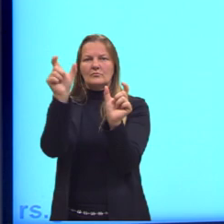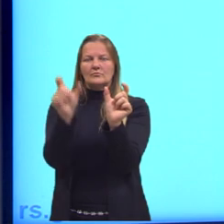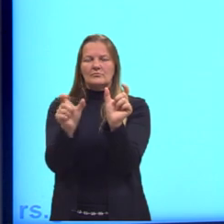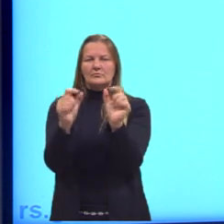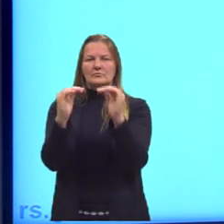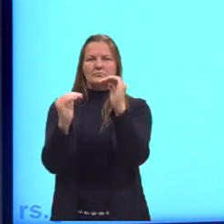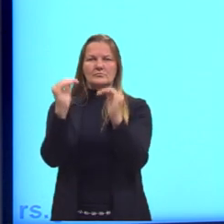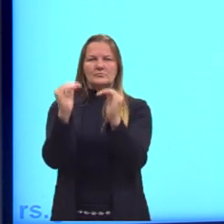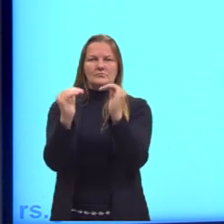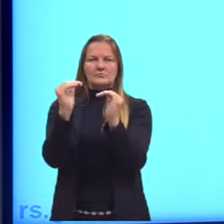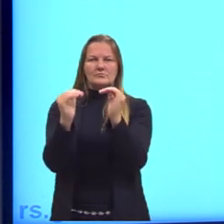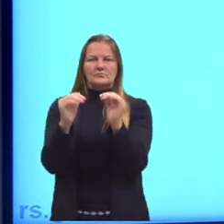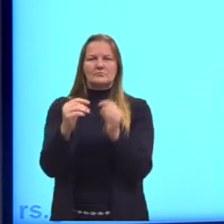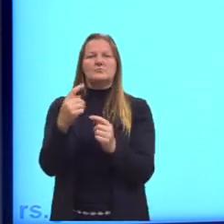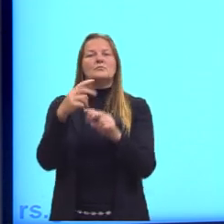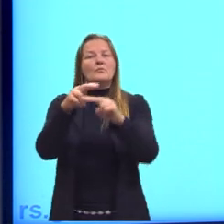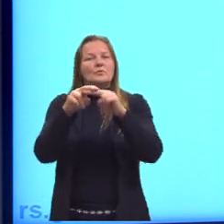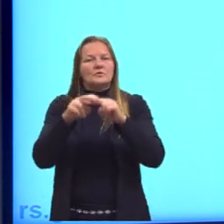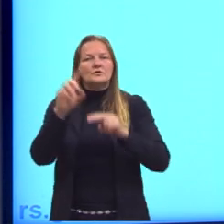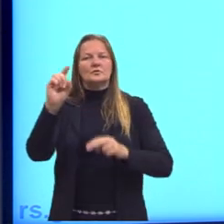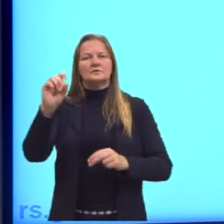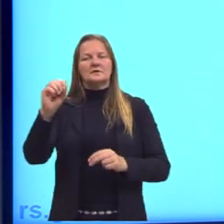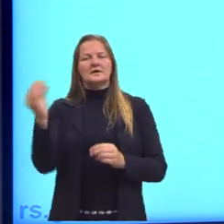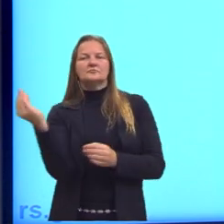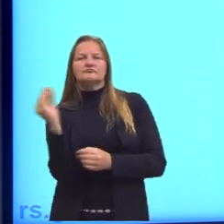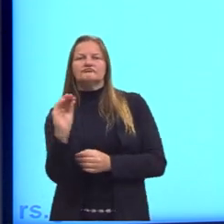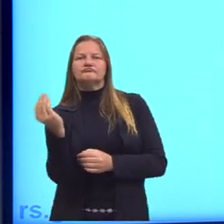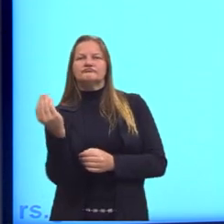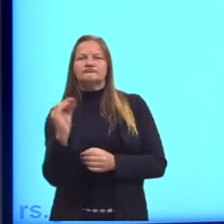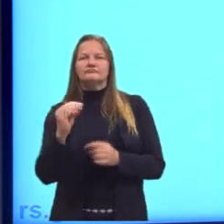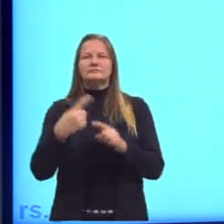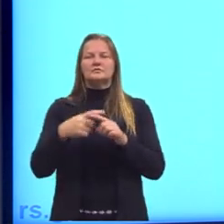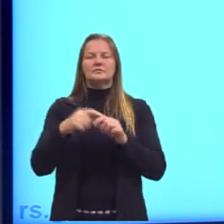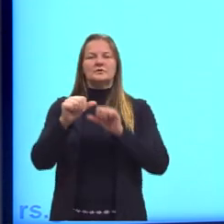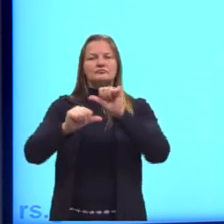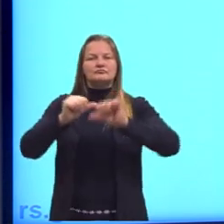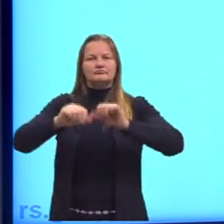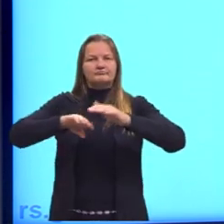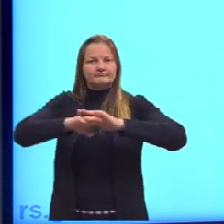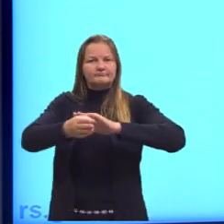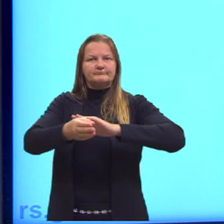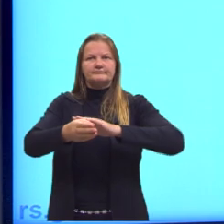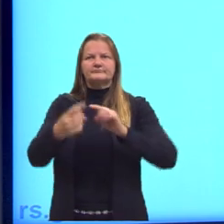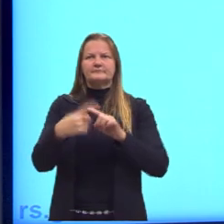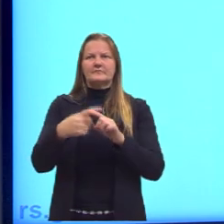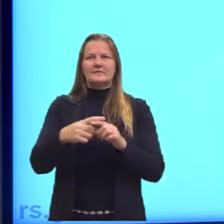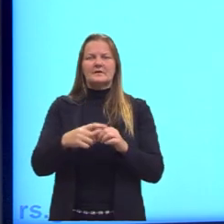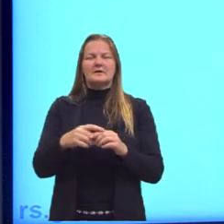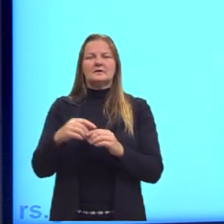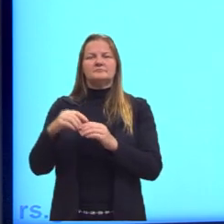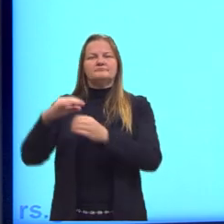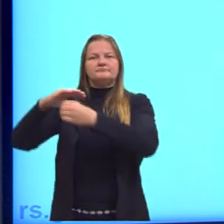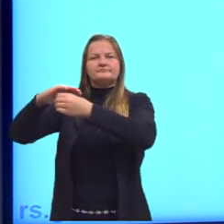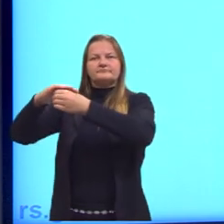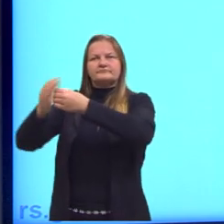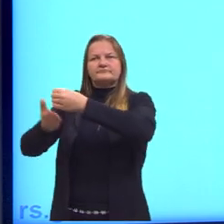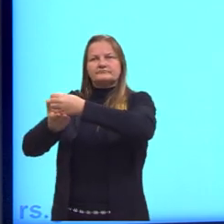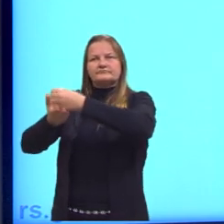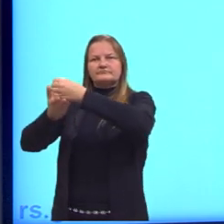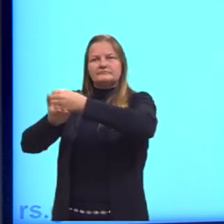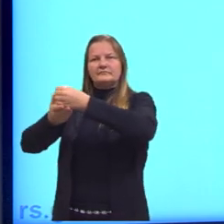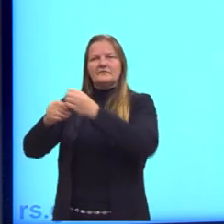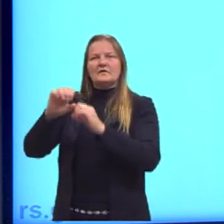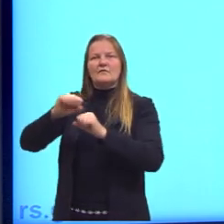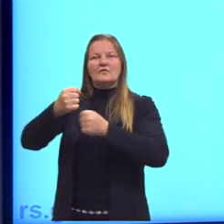por isso que a gente coloca esse 10 aqui pô e o que que é isso gera na realidade né essa força aqui ela é